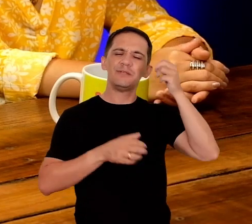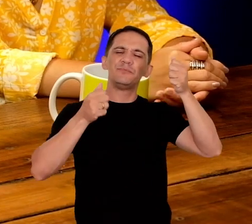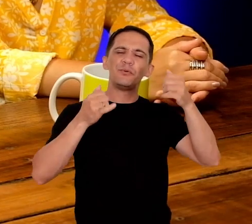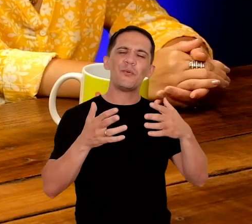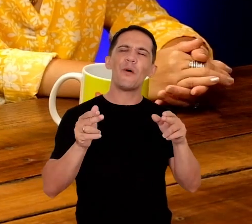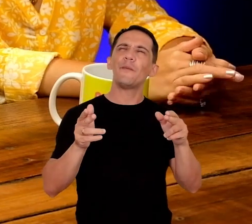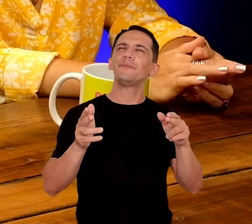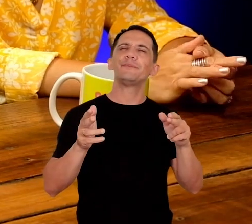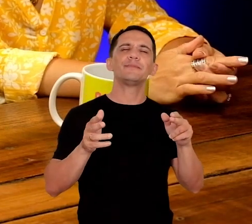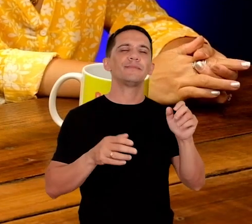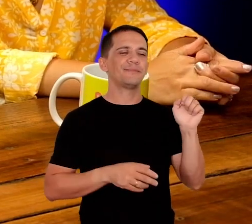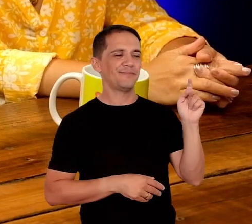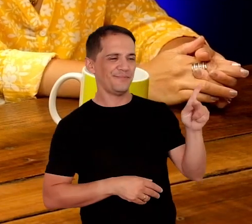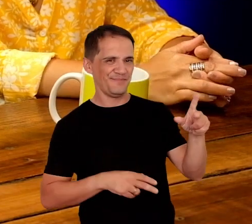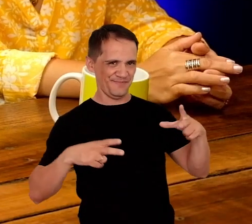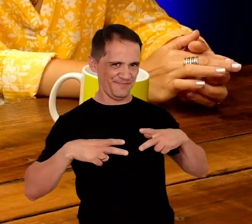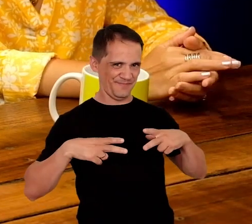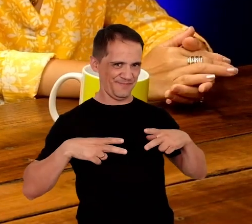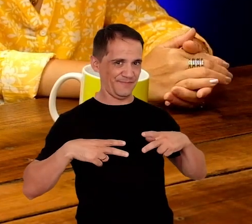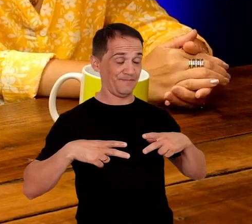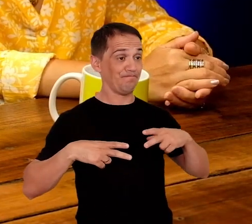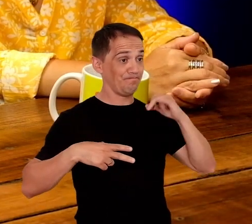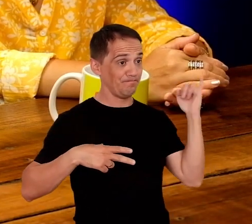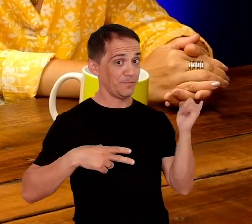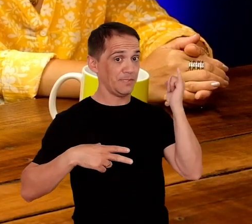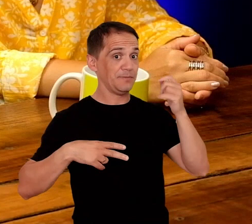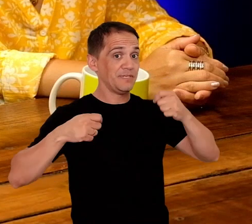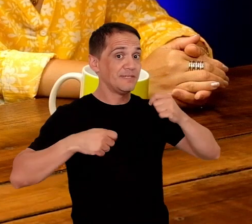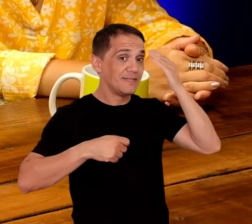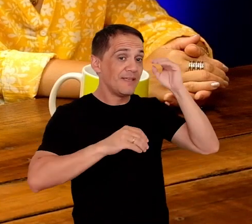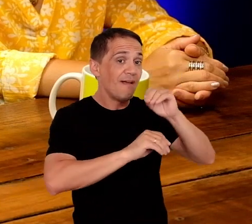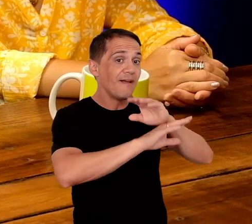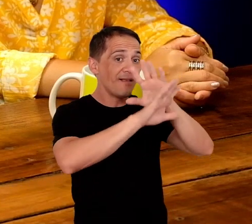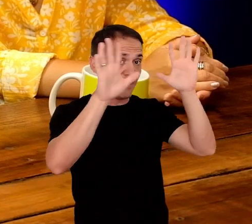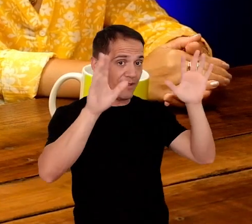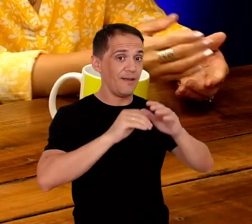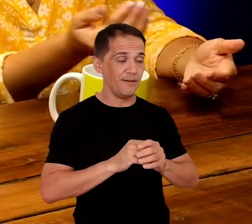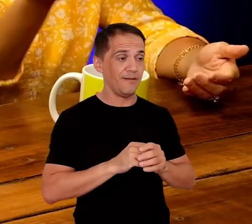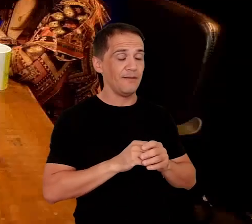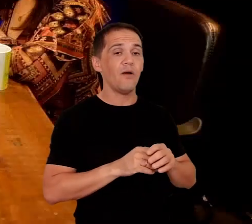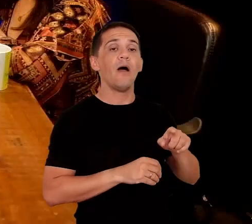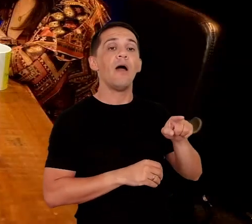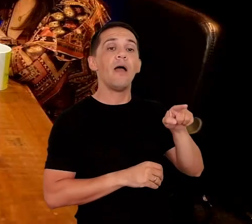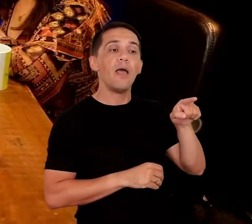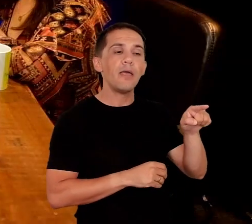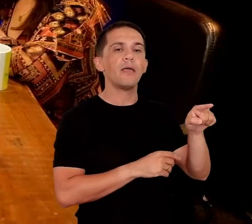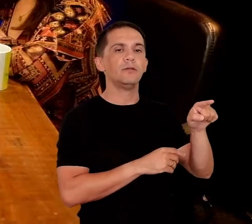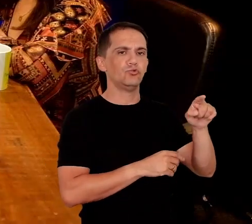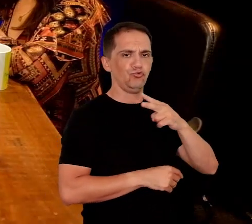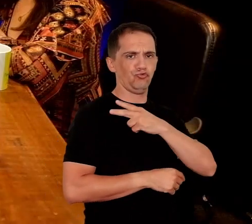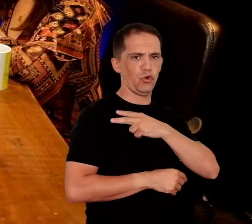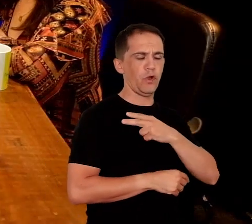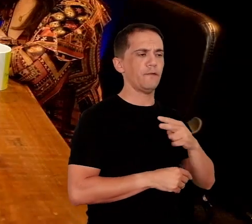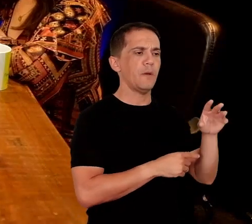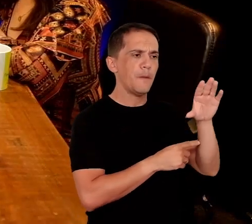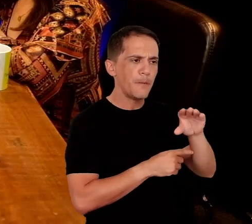Da Previdência. Previdência, Da Previdência. né? Que era algo bem específico, bem detalhado, ele precisava entender. Que às vezes a gente também não entende, né? Sim. Um